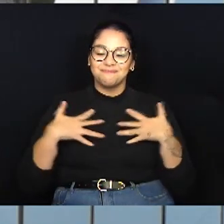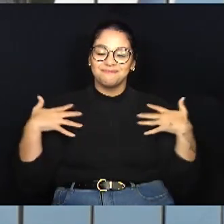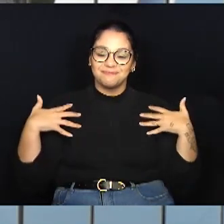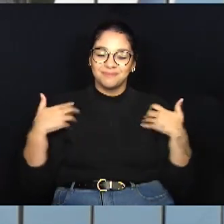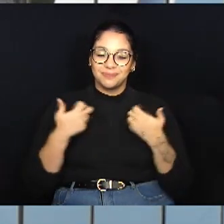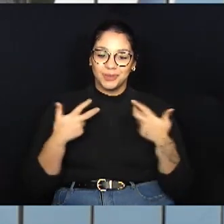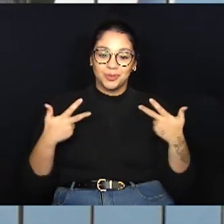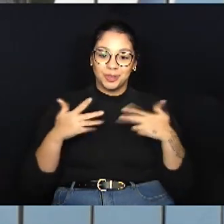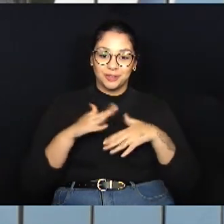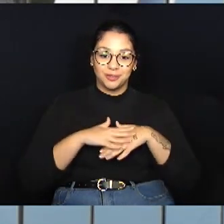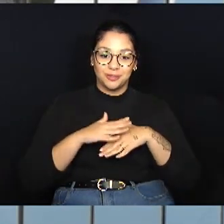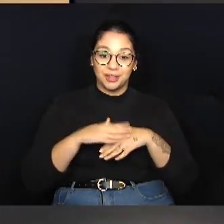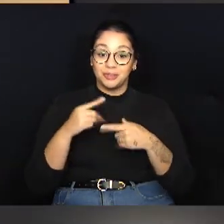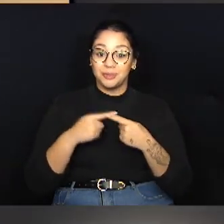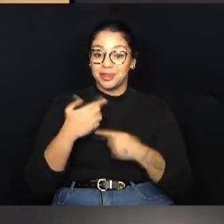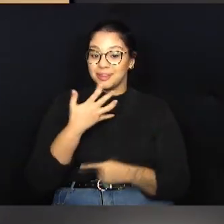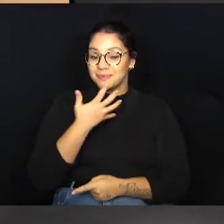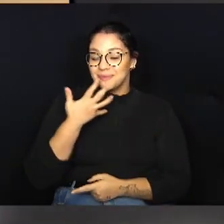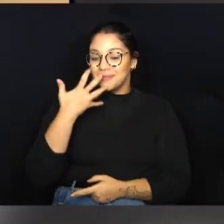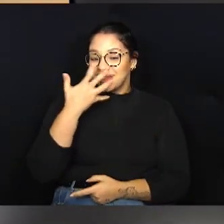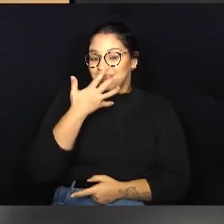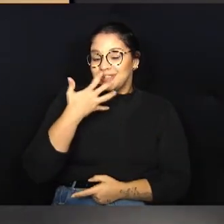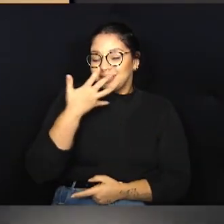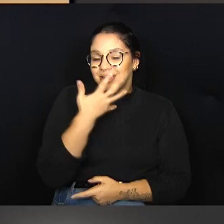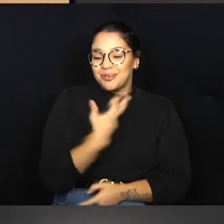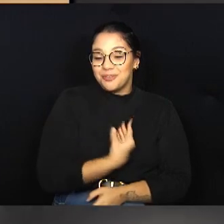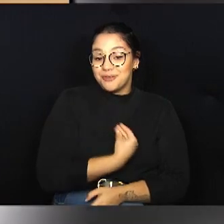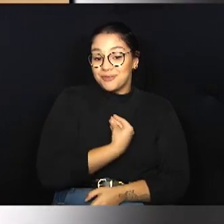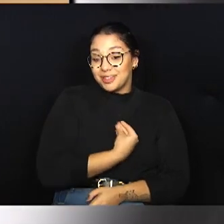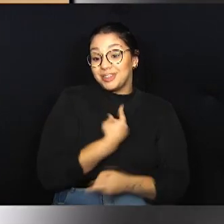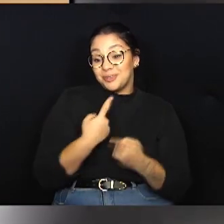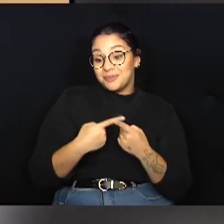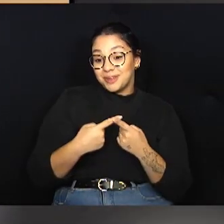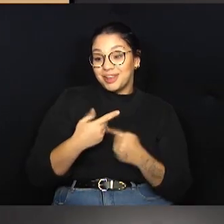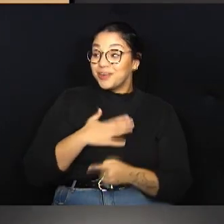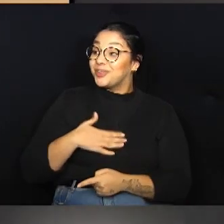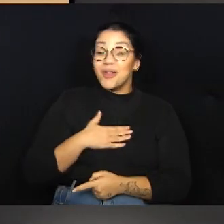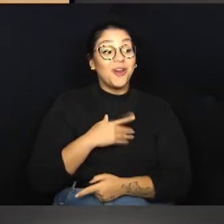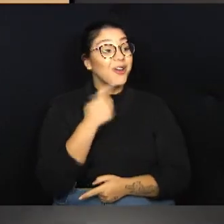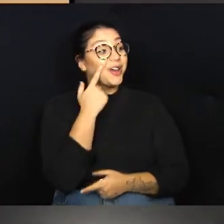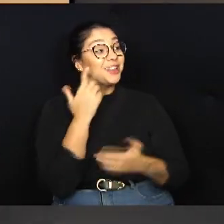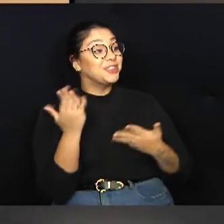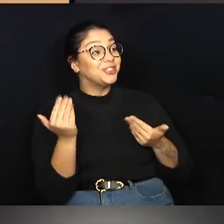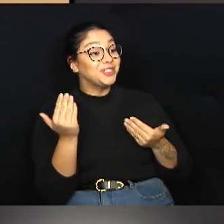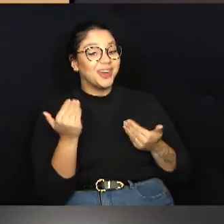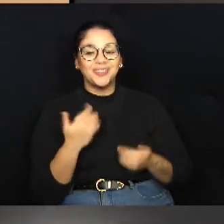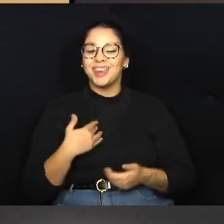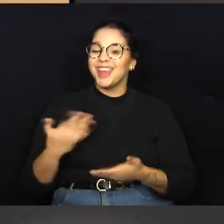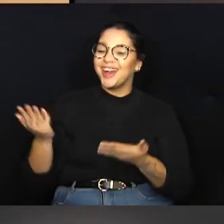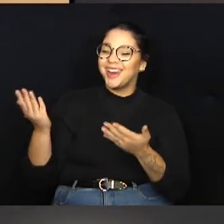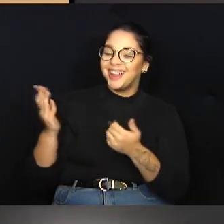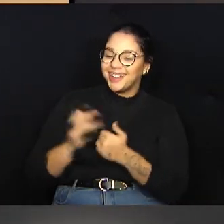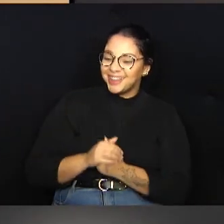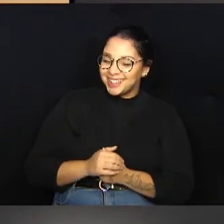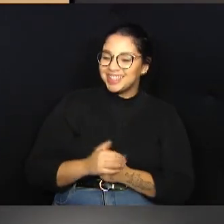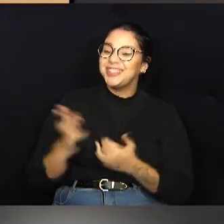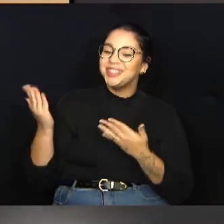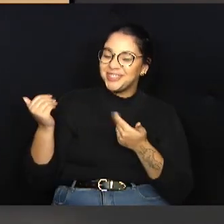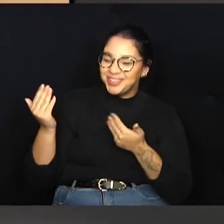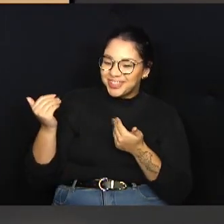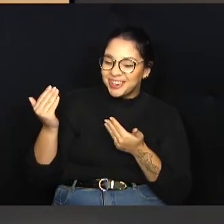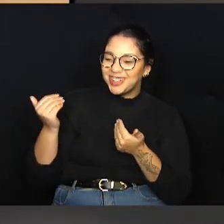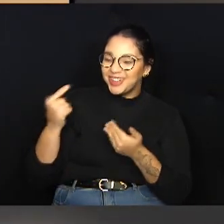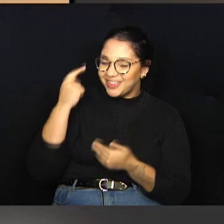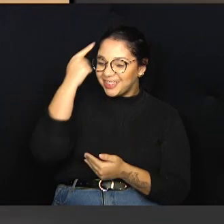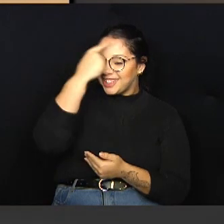coloco muito paixão, muita vida, porque eu gosto do que faço. Olha o senhor novinho na imagem, vereador. Puxa vida, hein? Muito novinho.